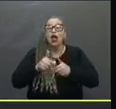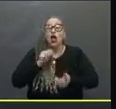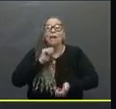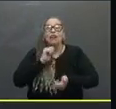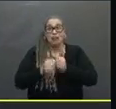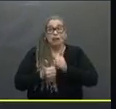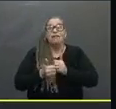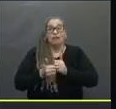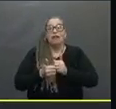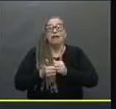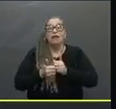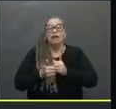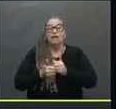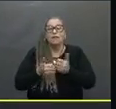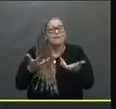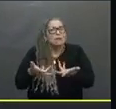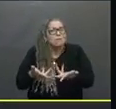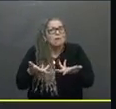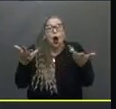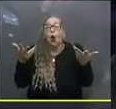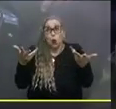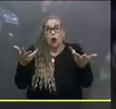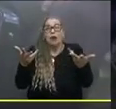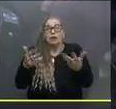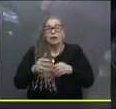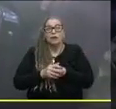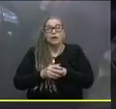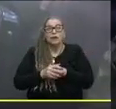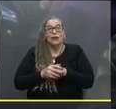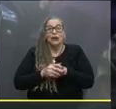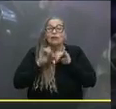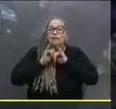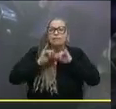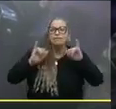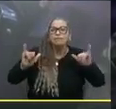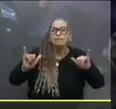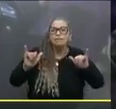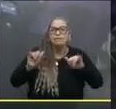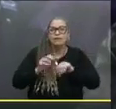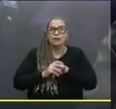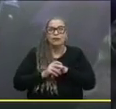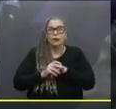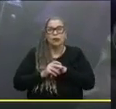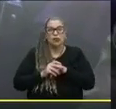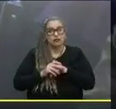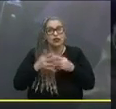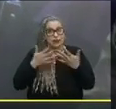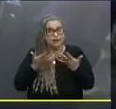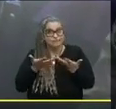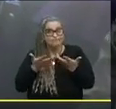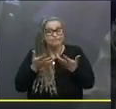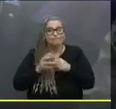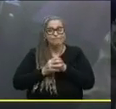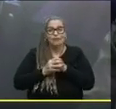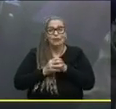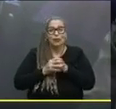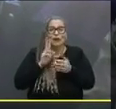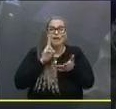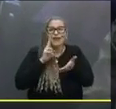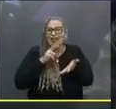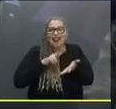mim foi uma honra. E eu queria falar a vocês, se vocês vão me permitir ler,